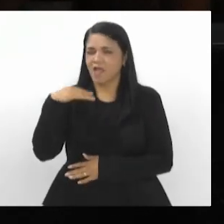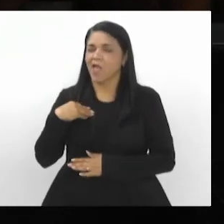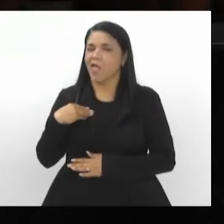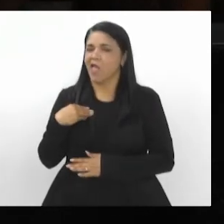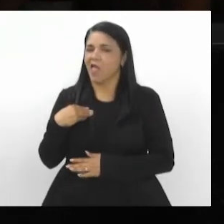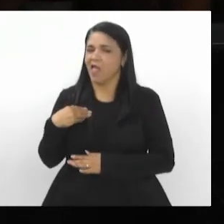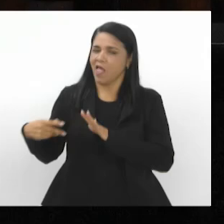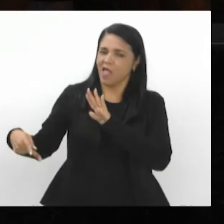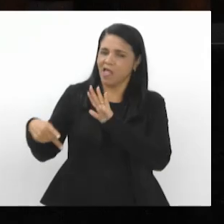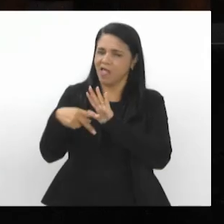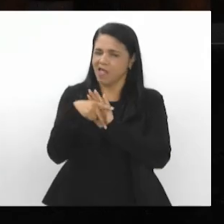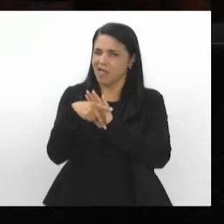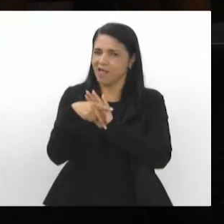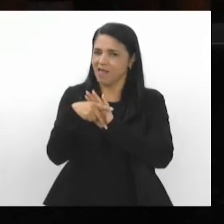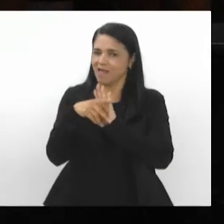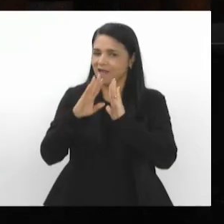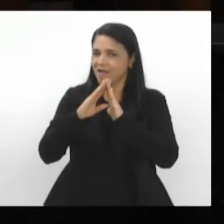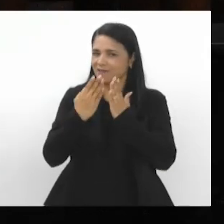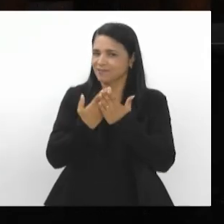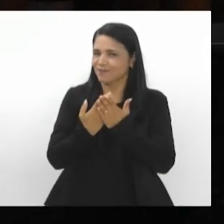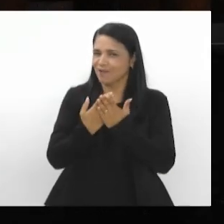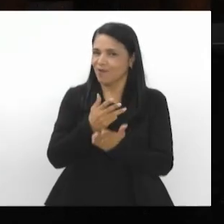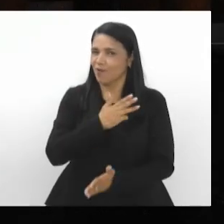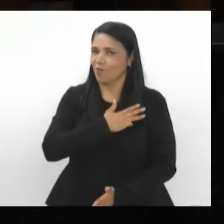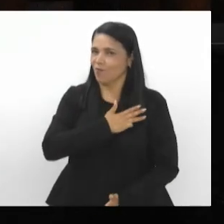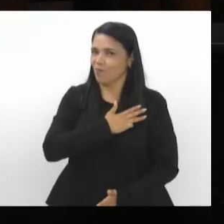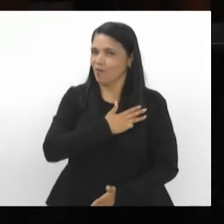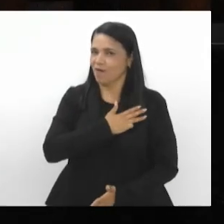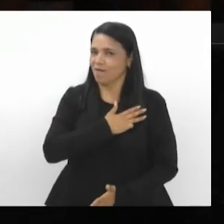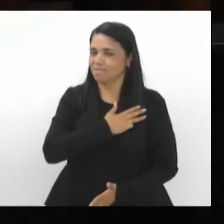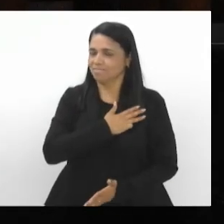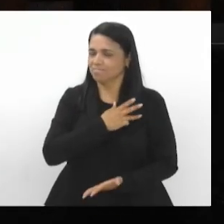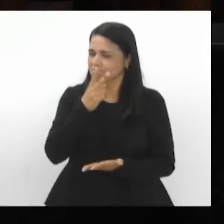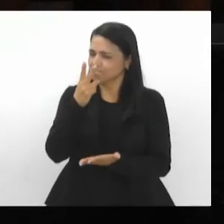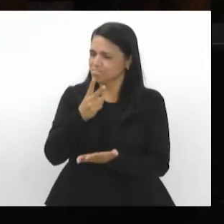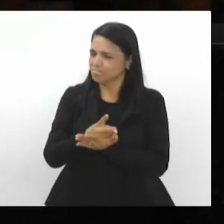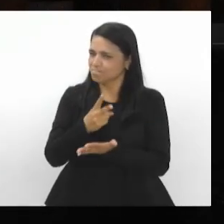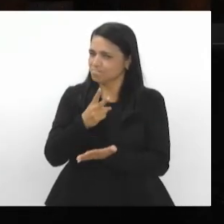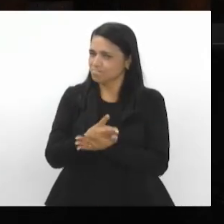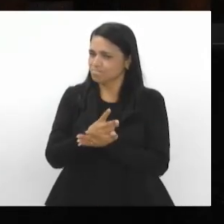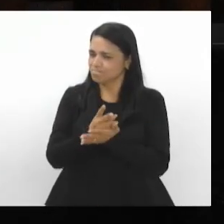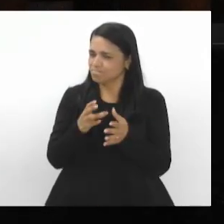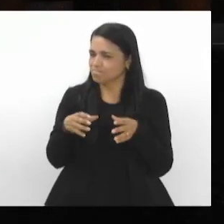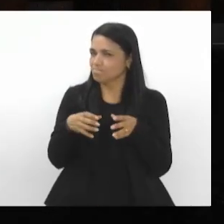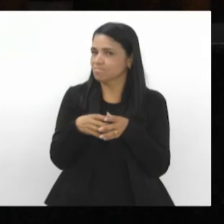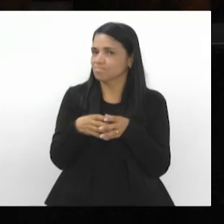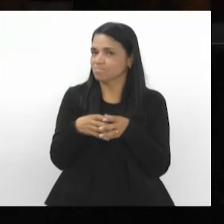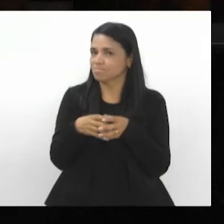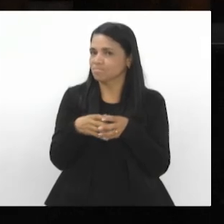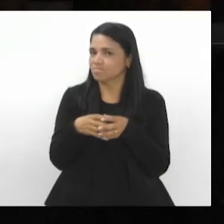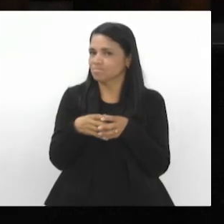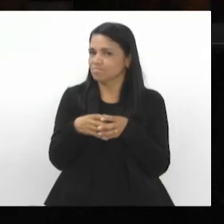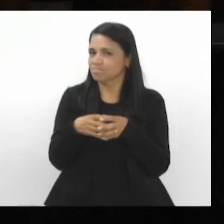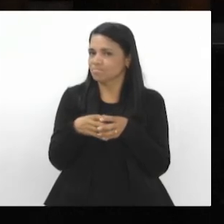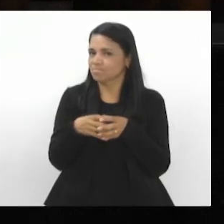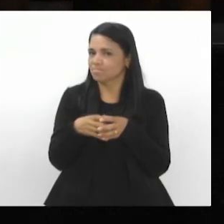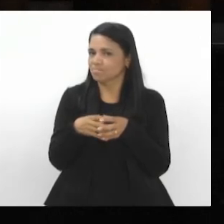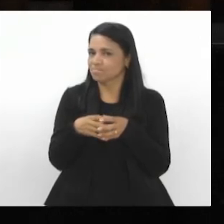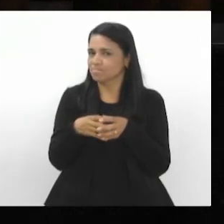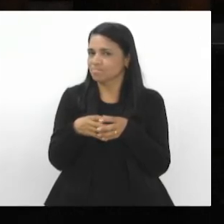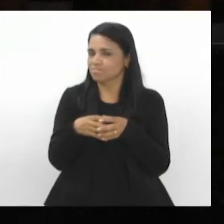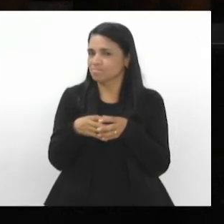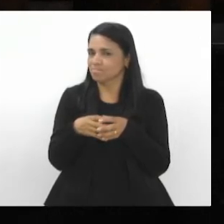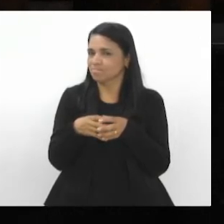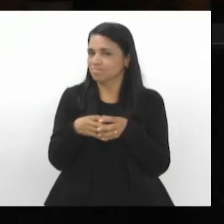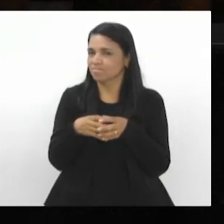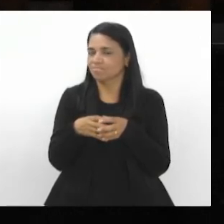Lula. É da escola do Lula. Come no mesmo prato, no mesmo coxo. Come no mesmo coxo. E aí, meu irmão,